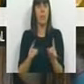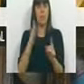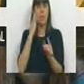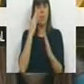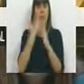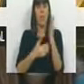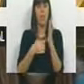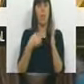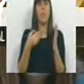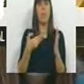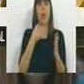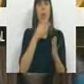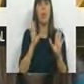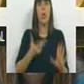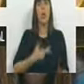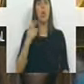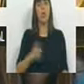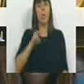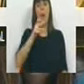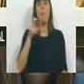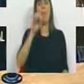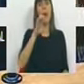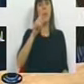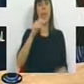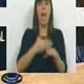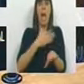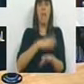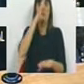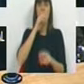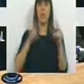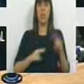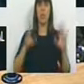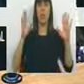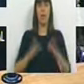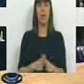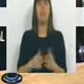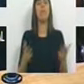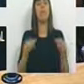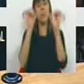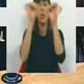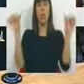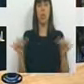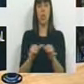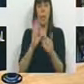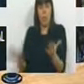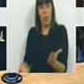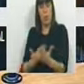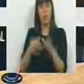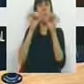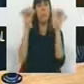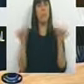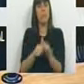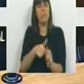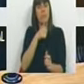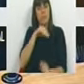Página 97, o que é que diz o Dr. Mário Centeno antes de ser Ministro das Finanças? Fala num sistema, propõe ele, um sistema